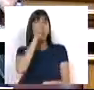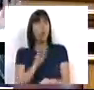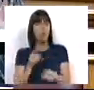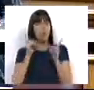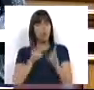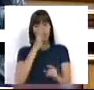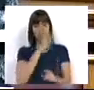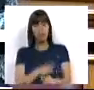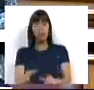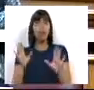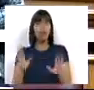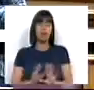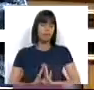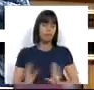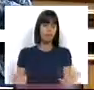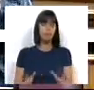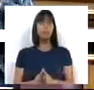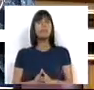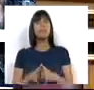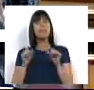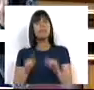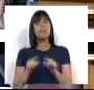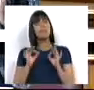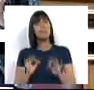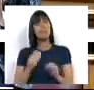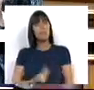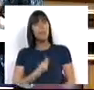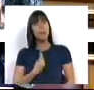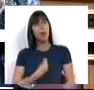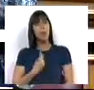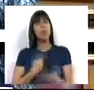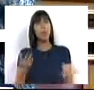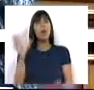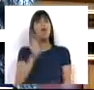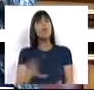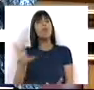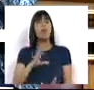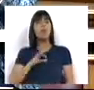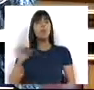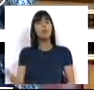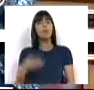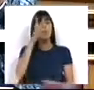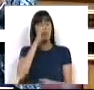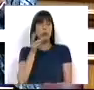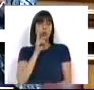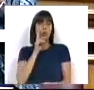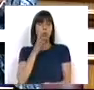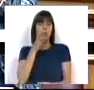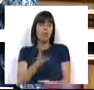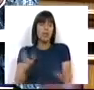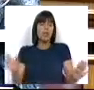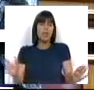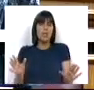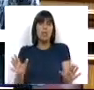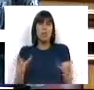tem implementado. Depois, é extremamente preocupante a forma como o Sr. Primeiro-Ministro, desculpa a expressão que vou